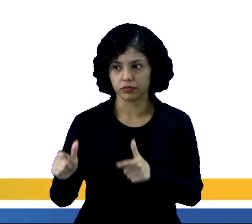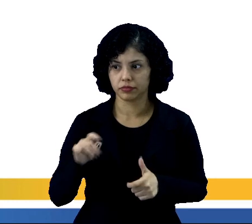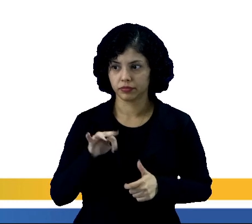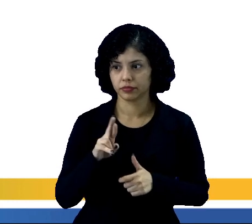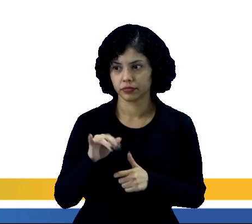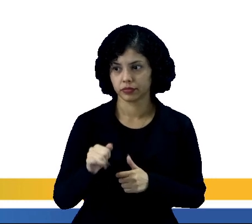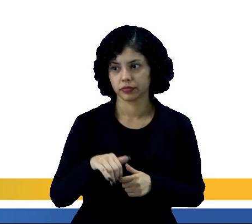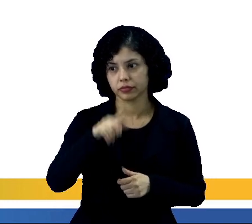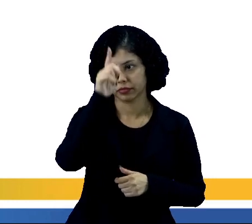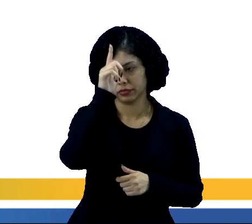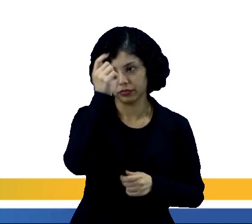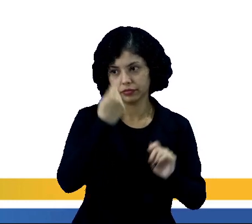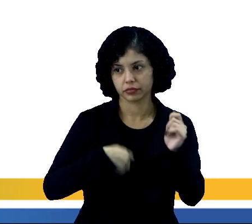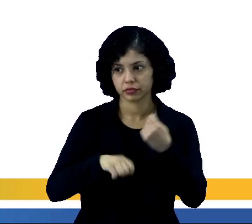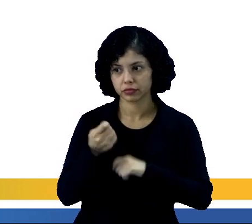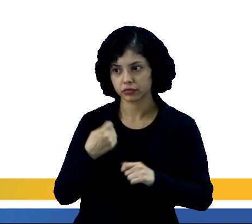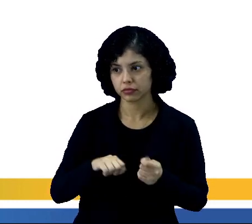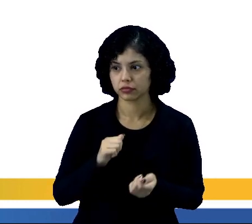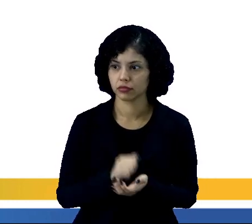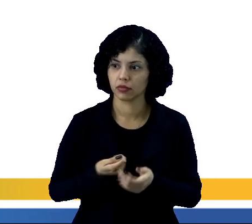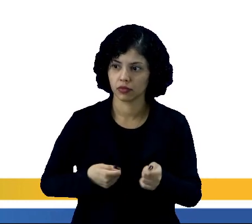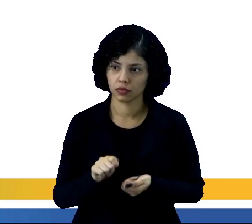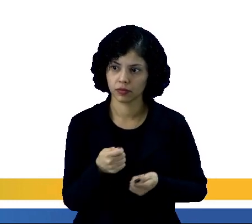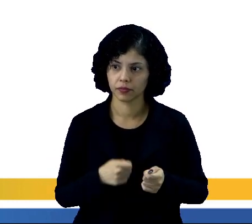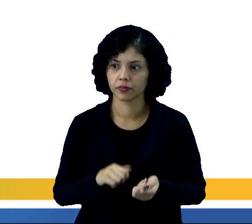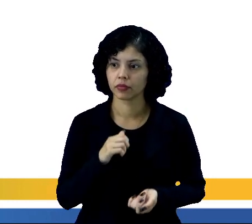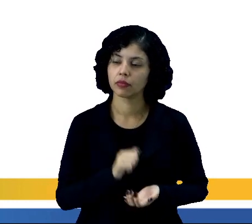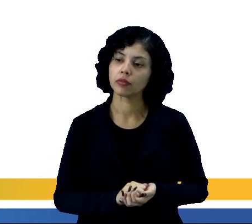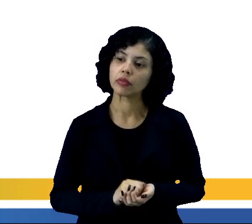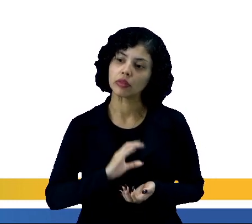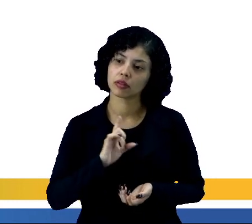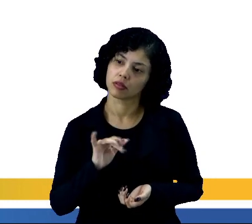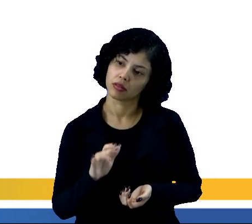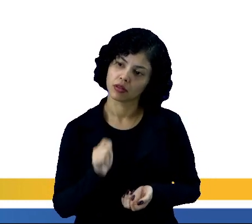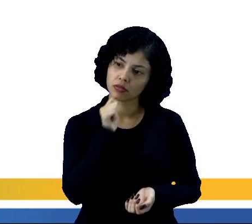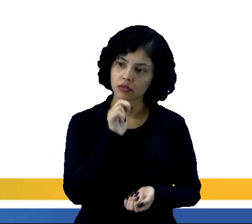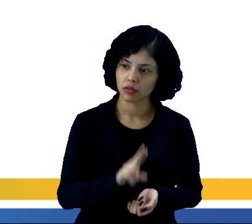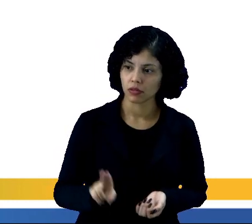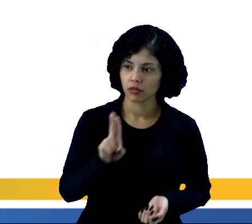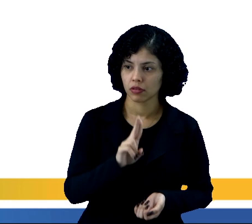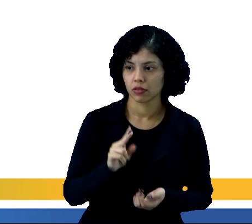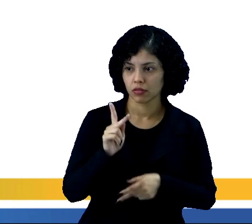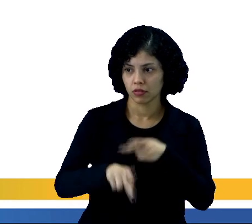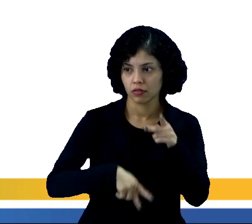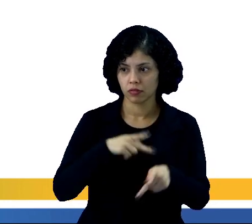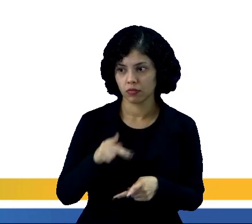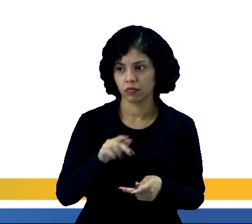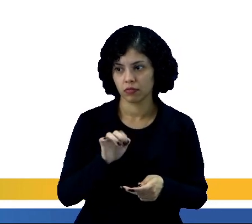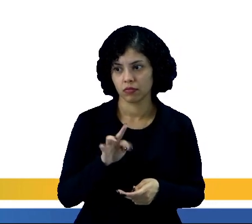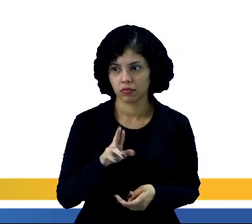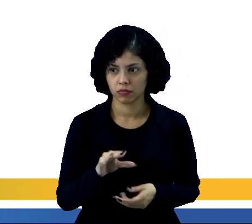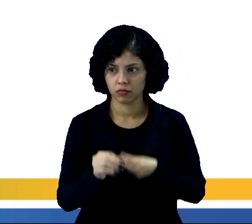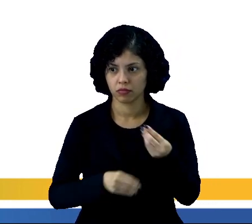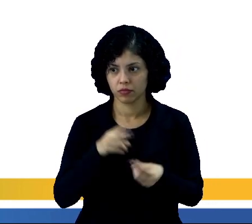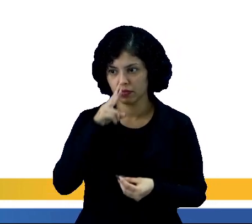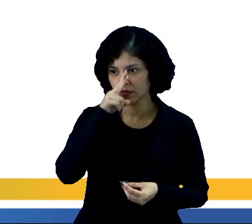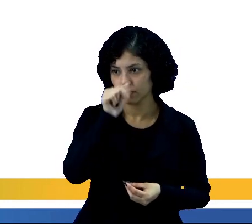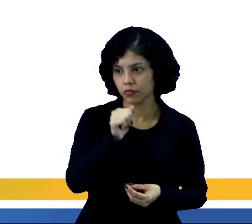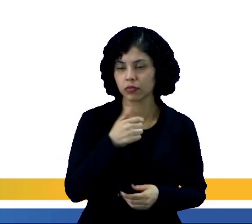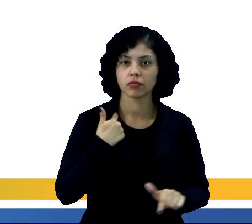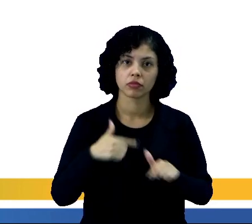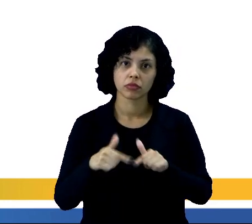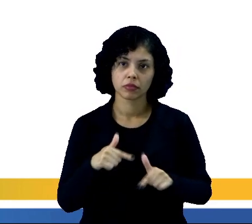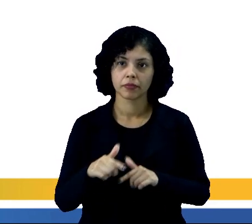para os alemães, econômico, dominar as reservas de petróleo no Cáucaso e usar os povos eslavos como força de trabalho. A gente tem aí,